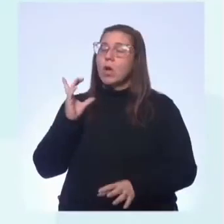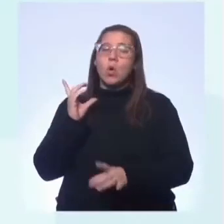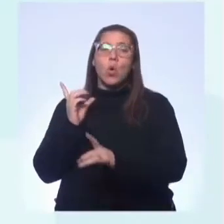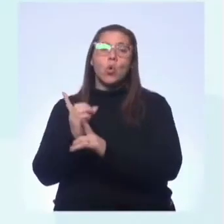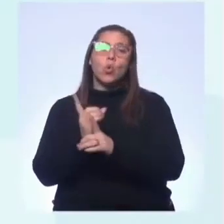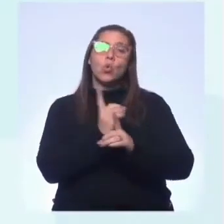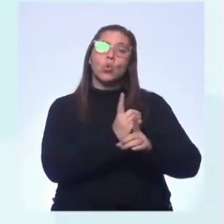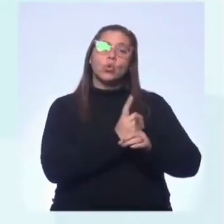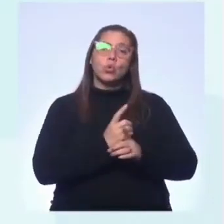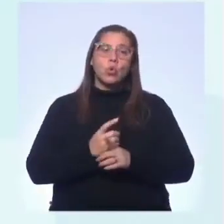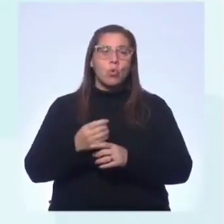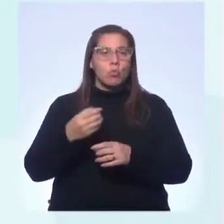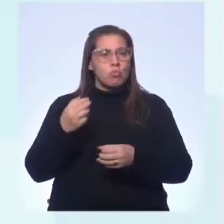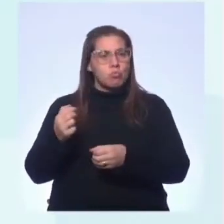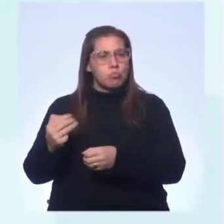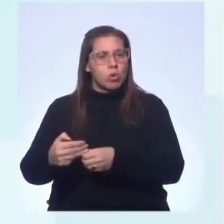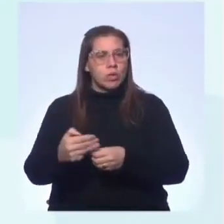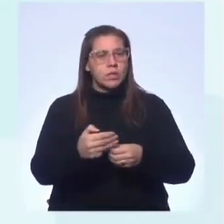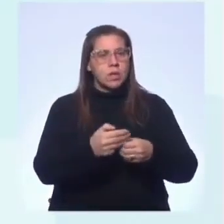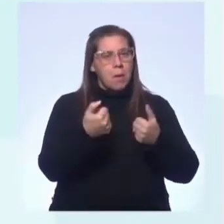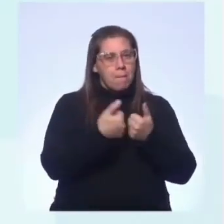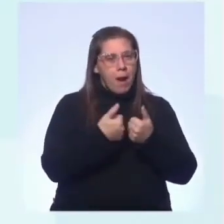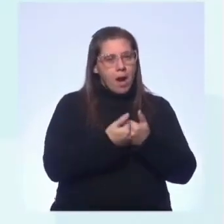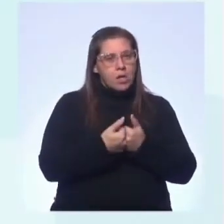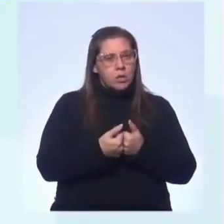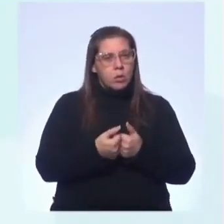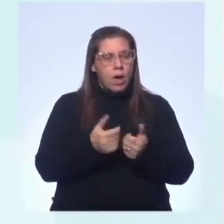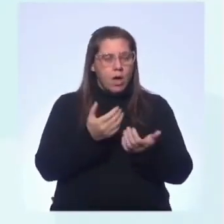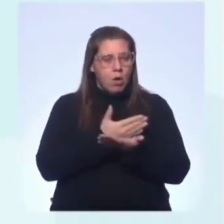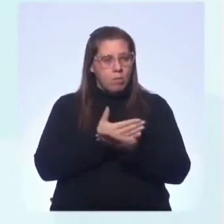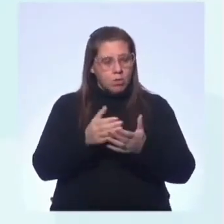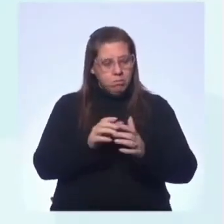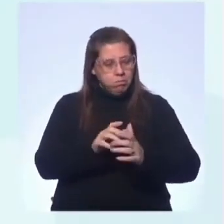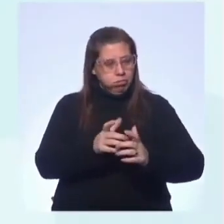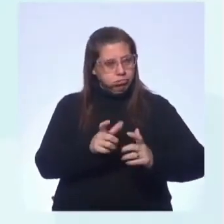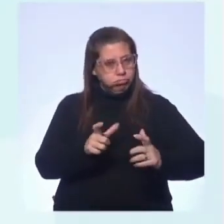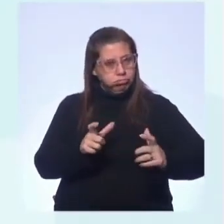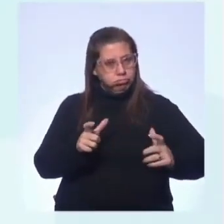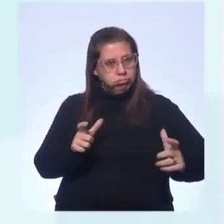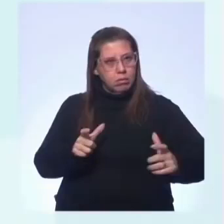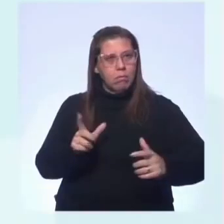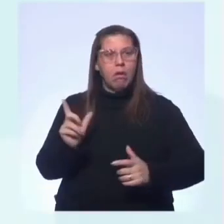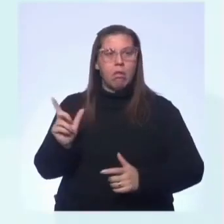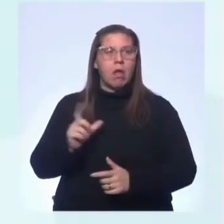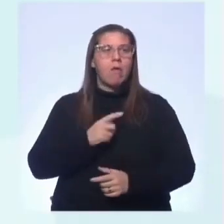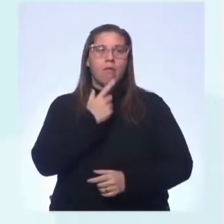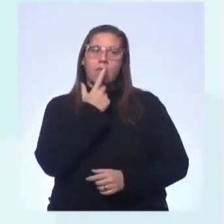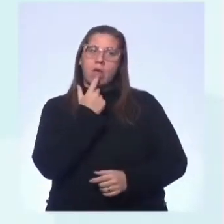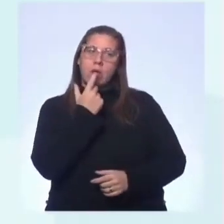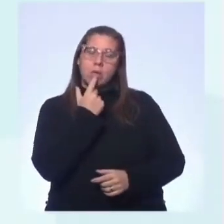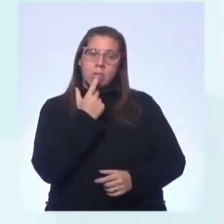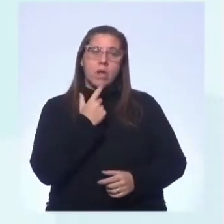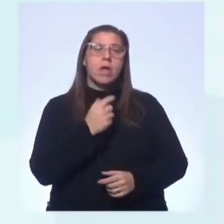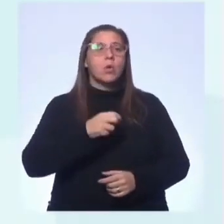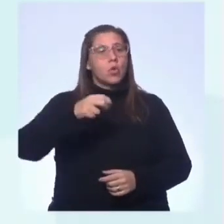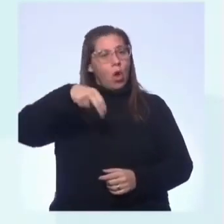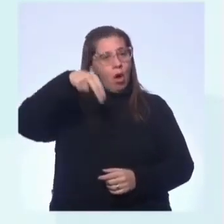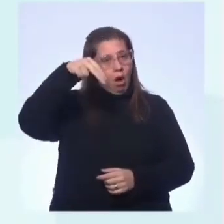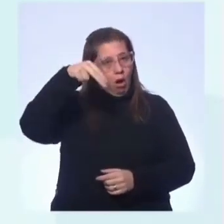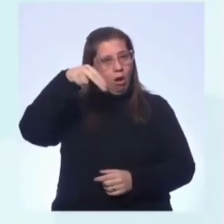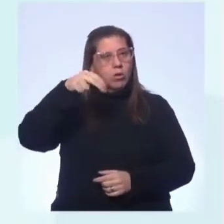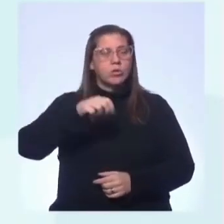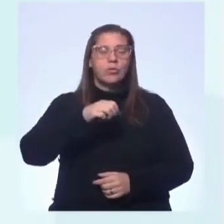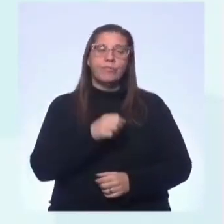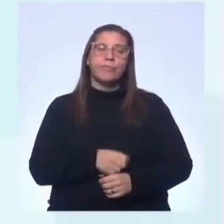os municípios e aí fez aí toda essa projeção para a região metropolitana. E aí nós temos em vermelho a sub-região norte,